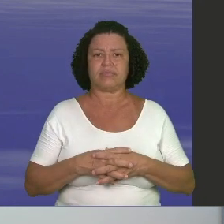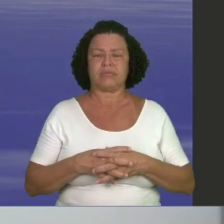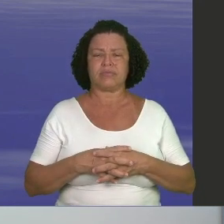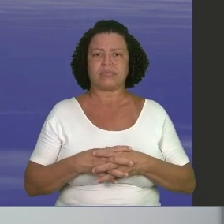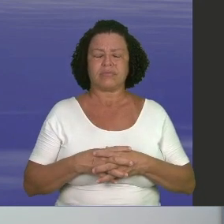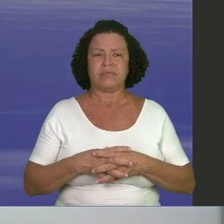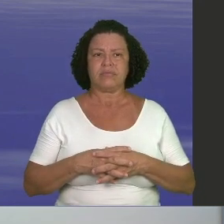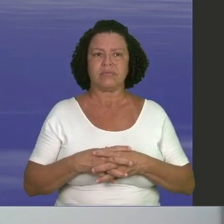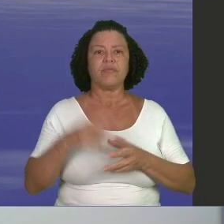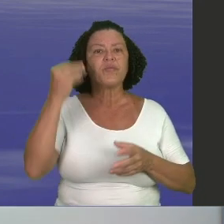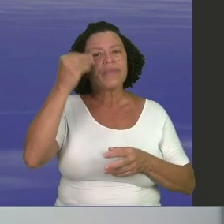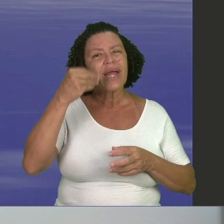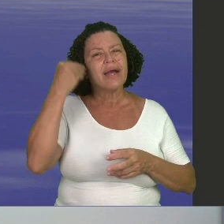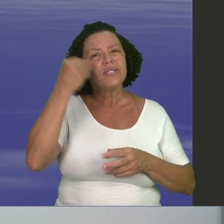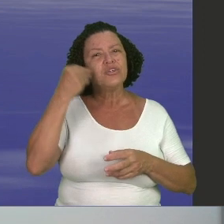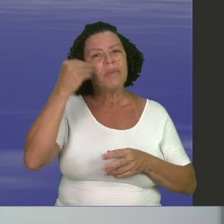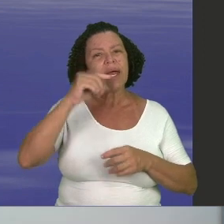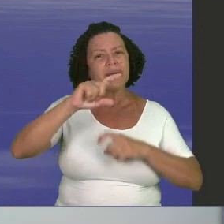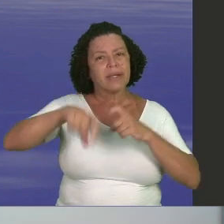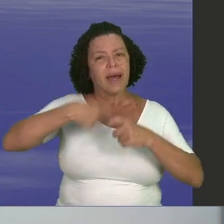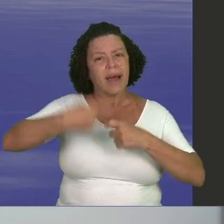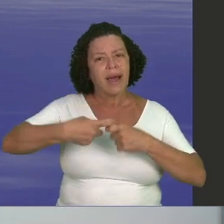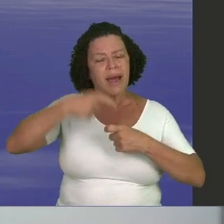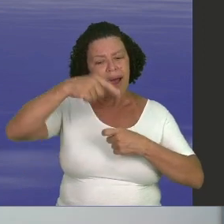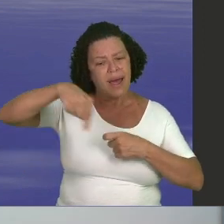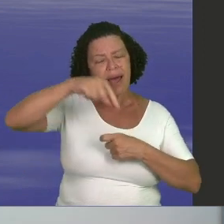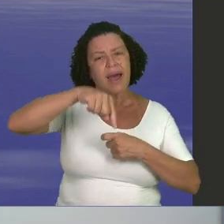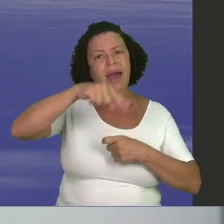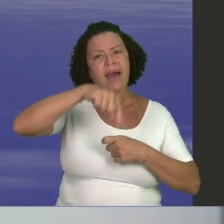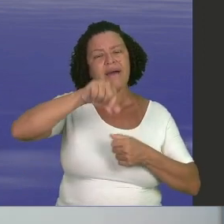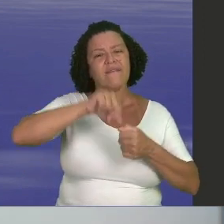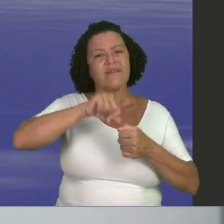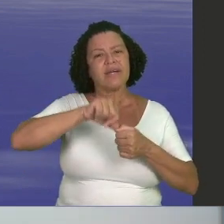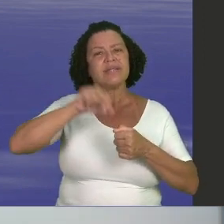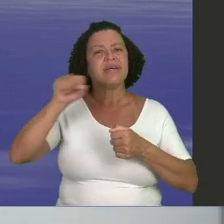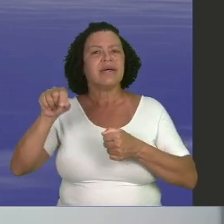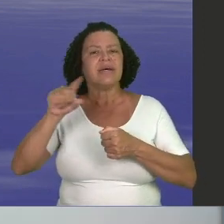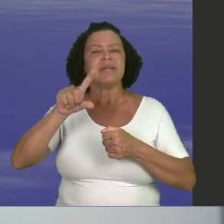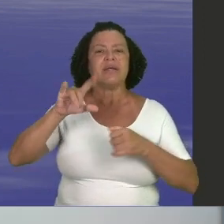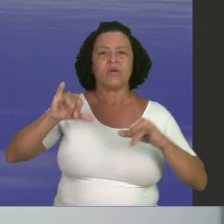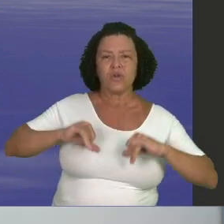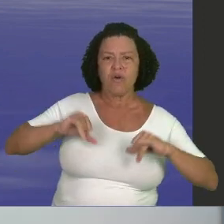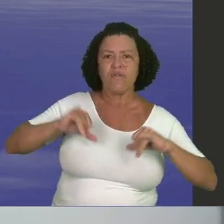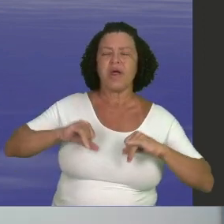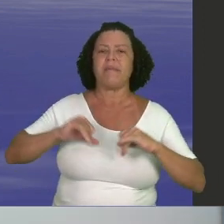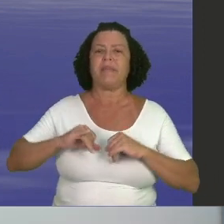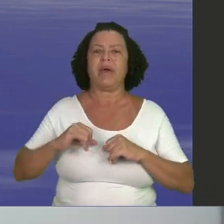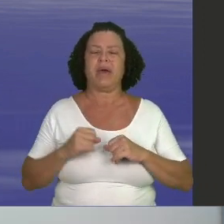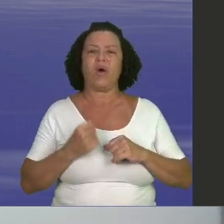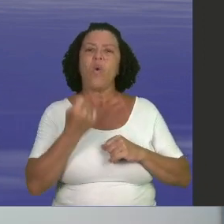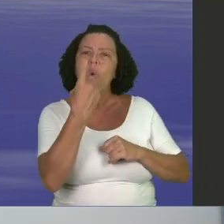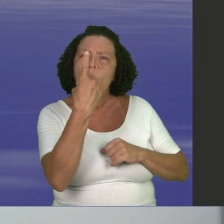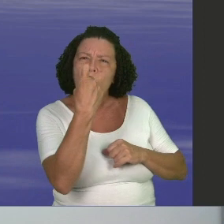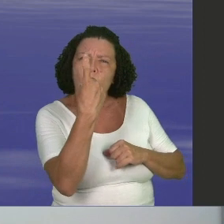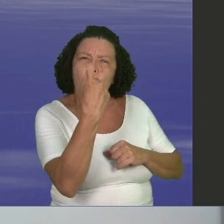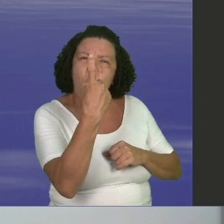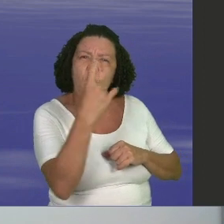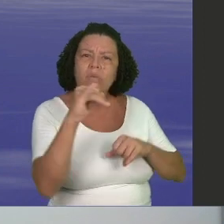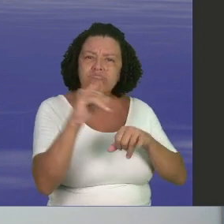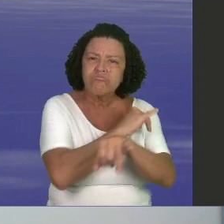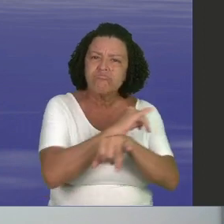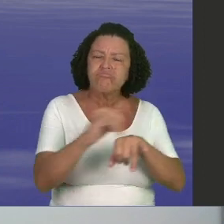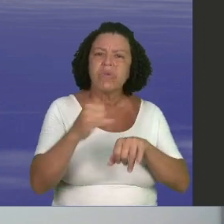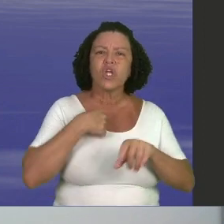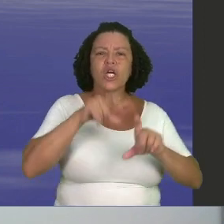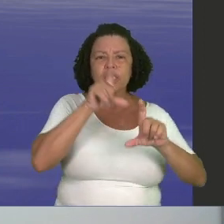As experiências kármicas não obedecem a cego determinismo, nem ao sofrimento, o único recurso de resgate de nossas